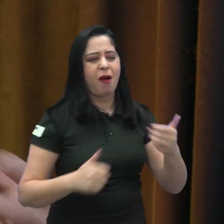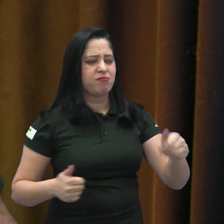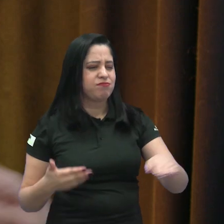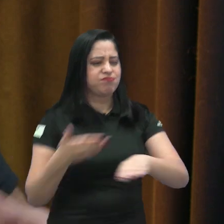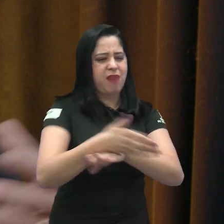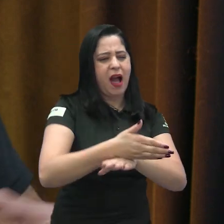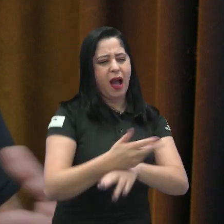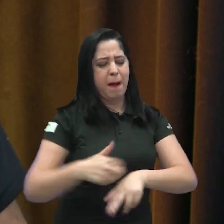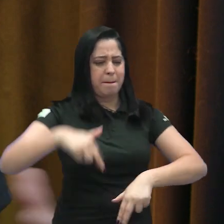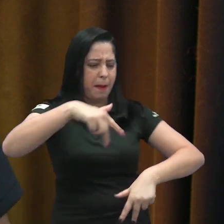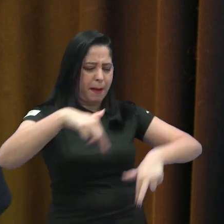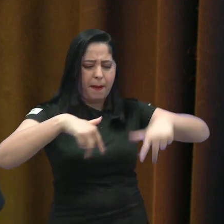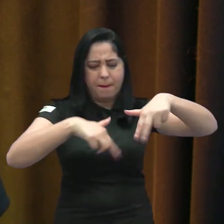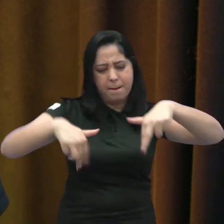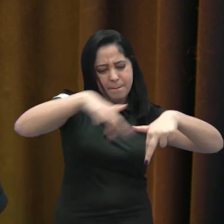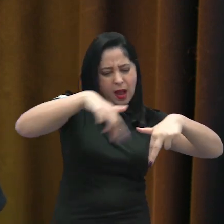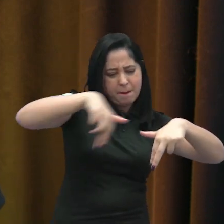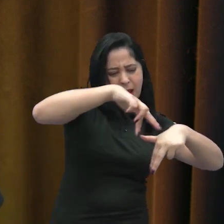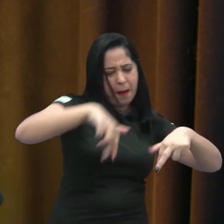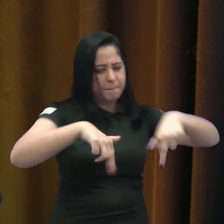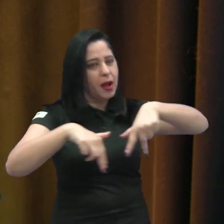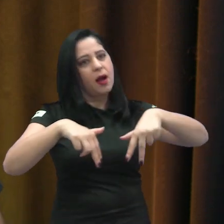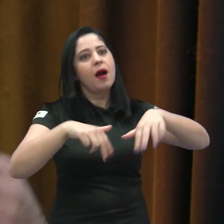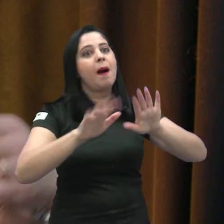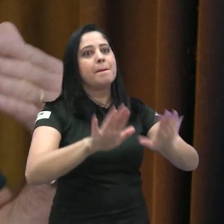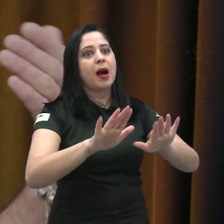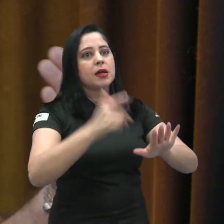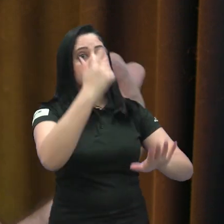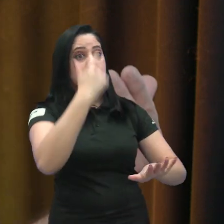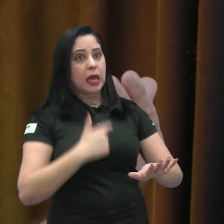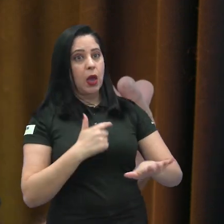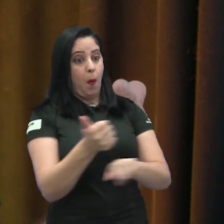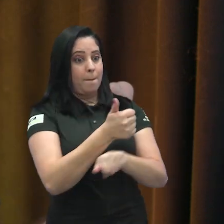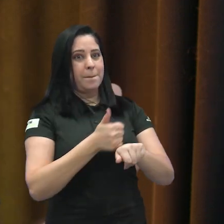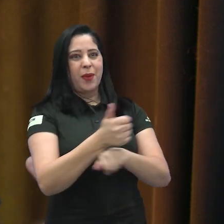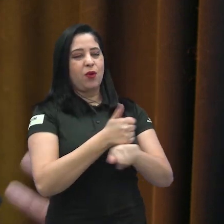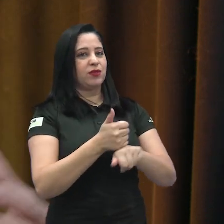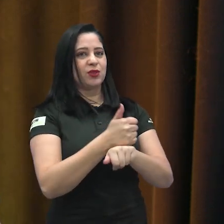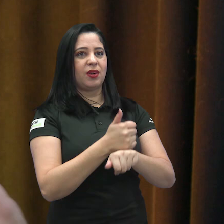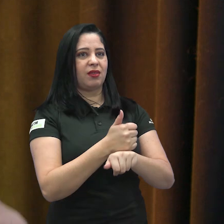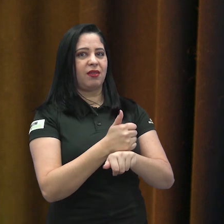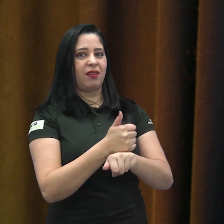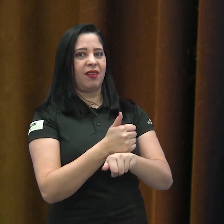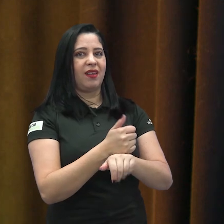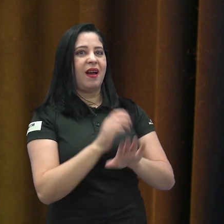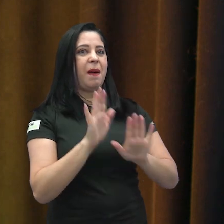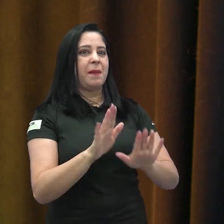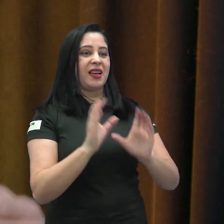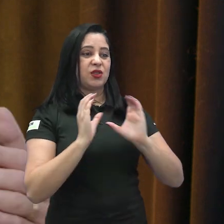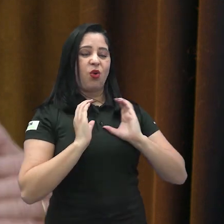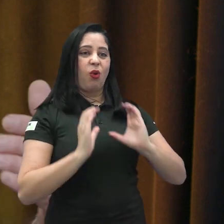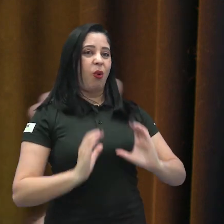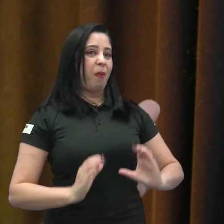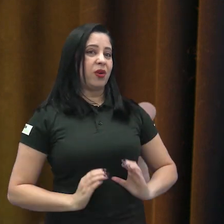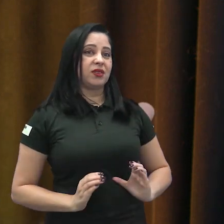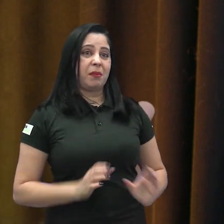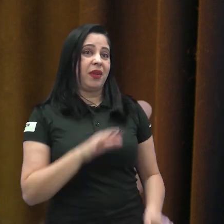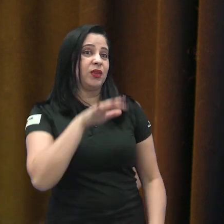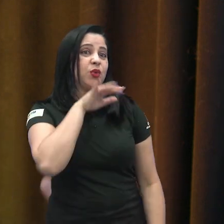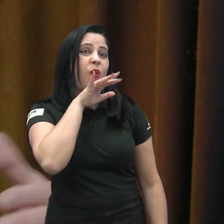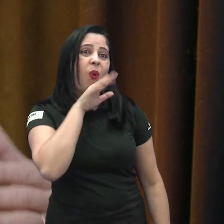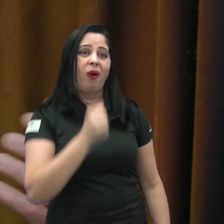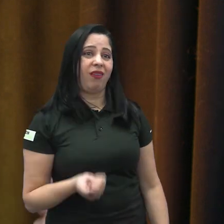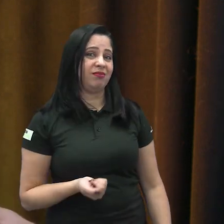coisa tão assim que eu não tive uma segunda opção, que quando eu virei um atleta, eu não fui um atleta de